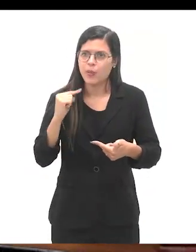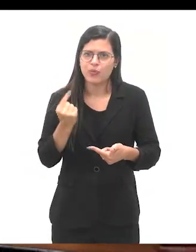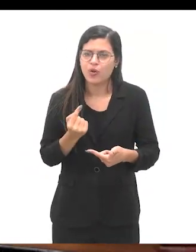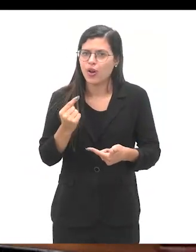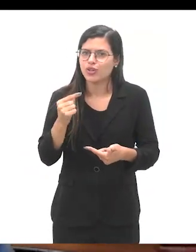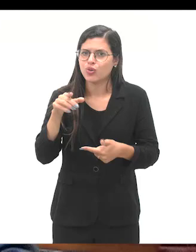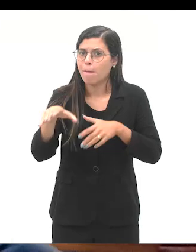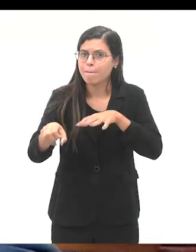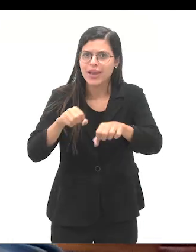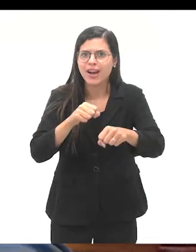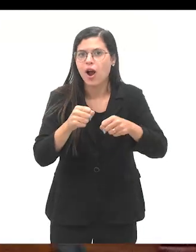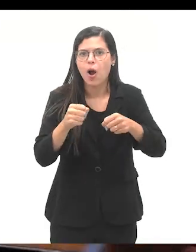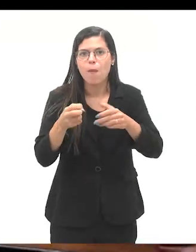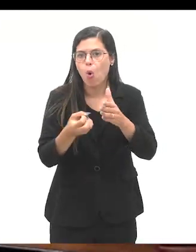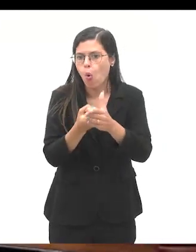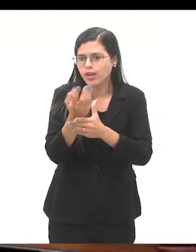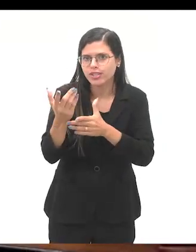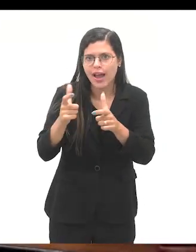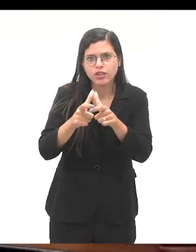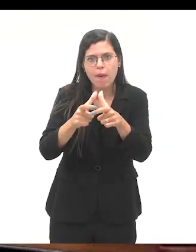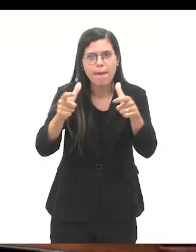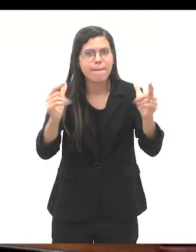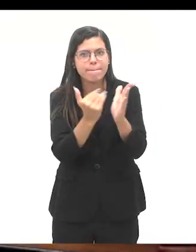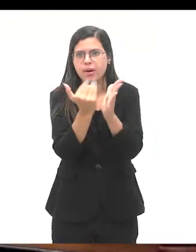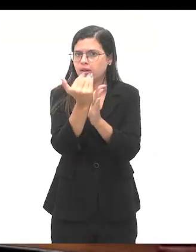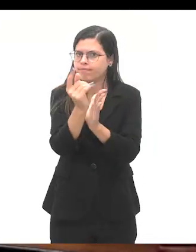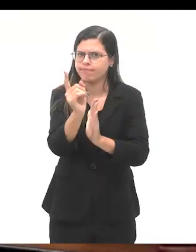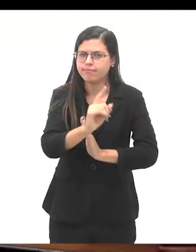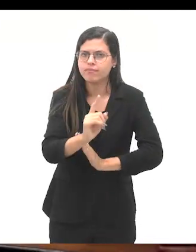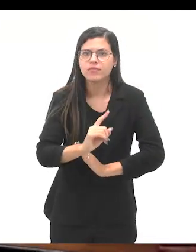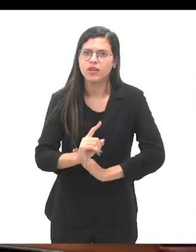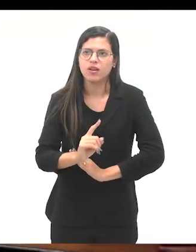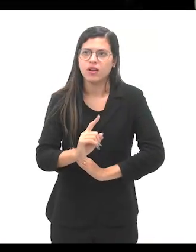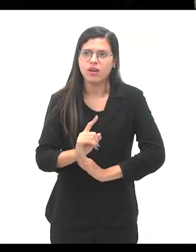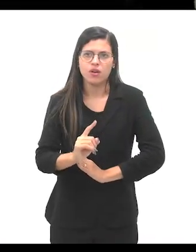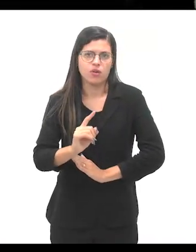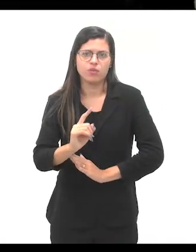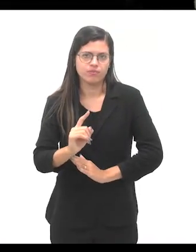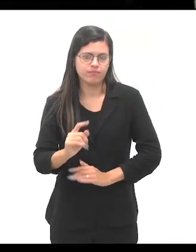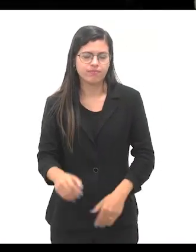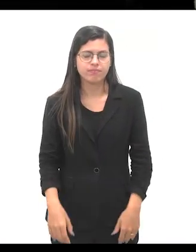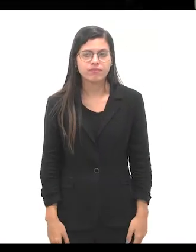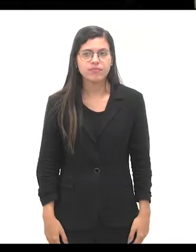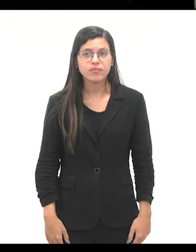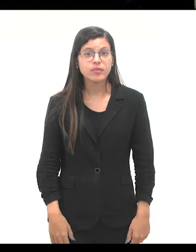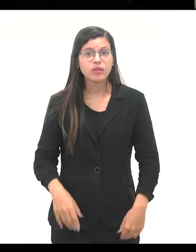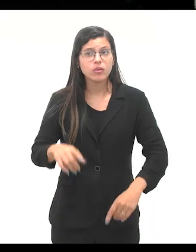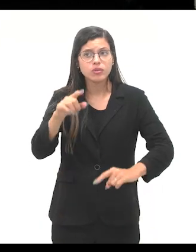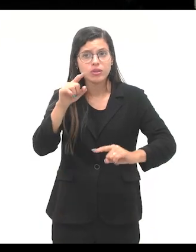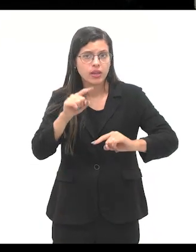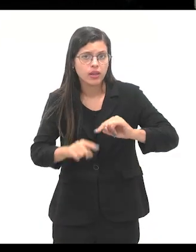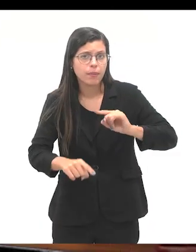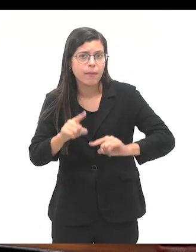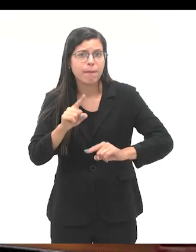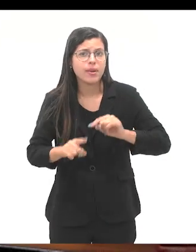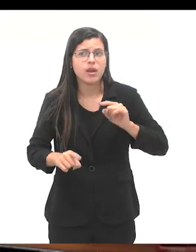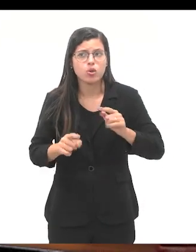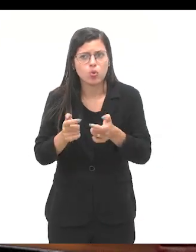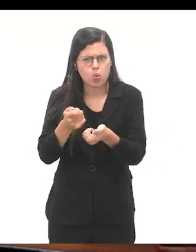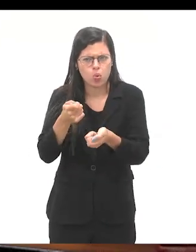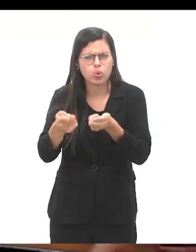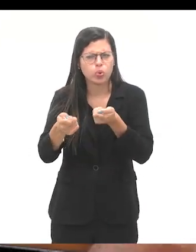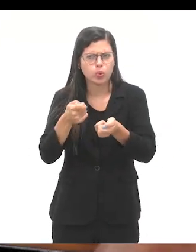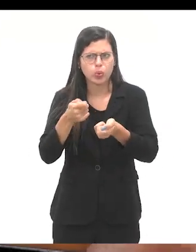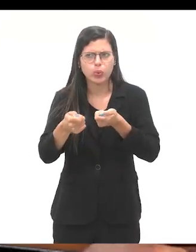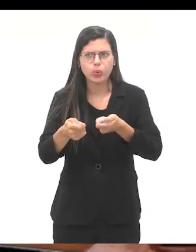A gente não captura em grande quantidade as espécies, somos pescador, vamos hoje, volta hoje, vamos hoje, volta hoje. Os equipamentos são